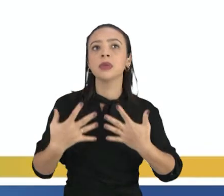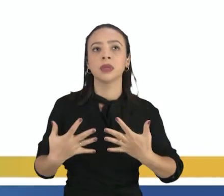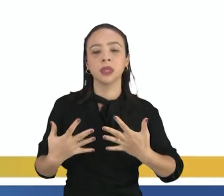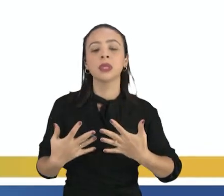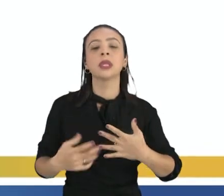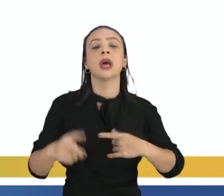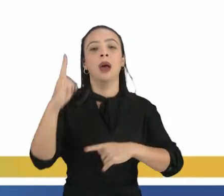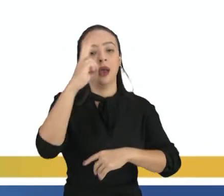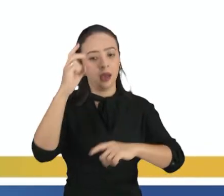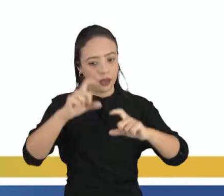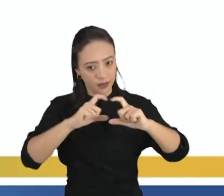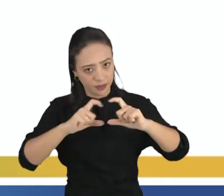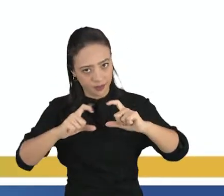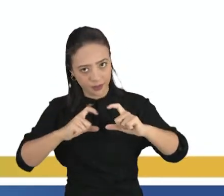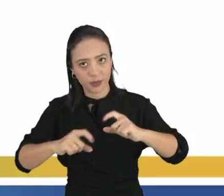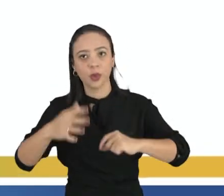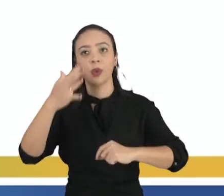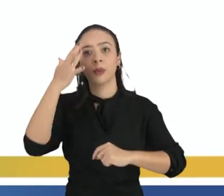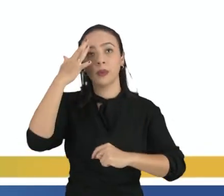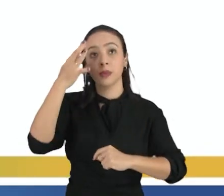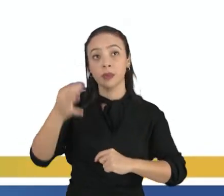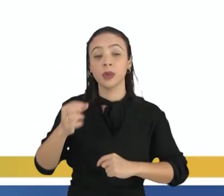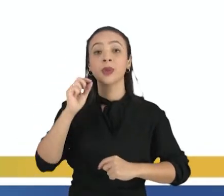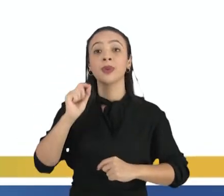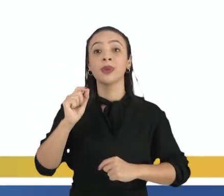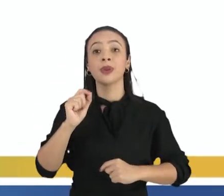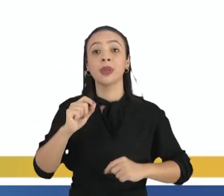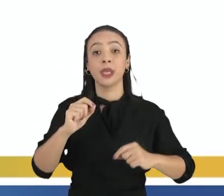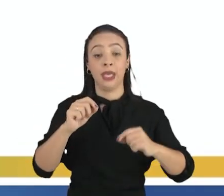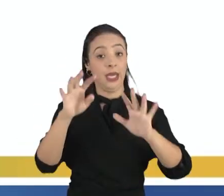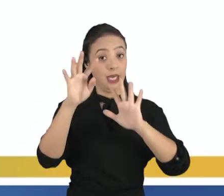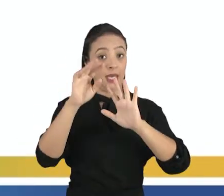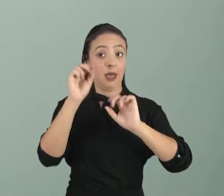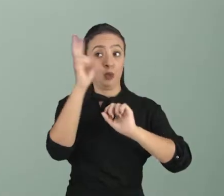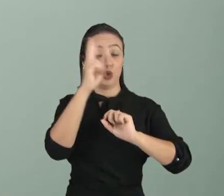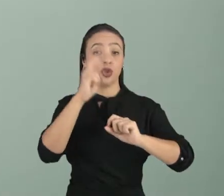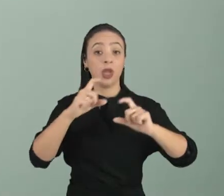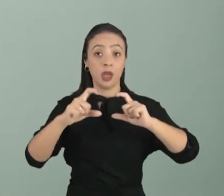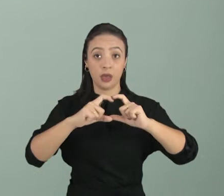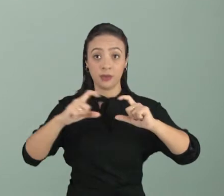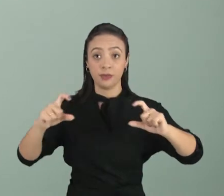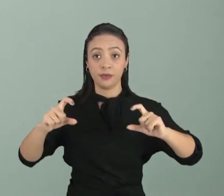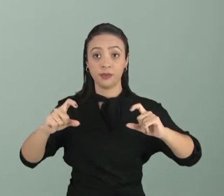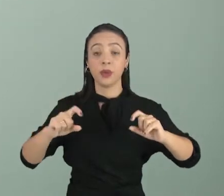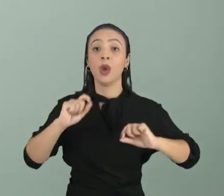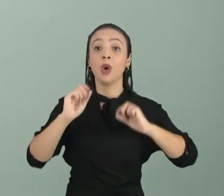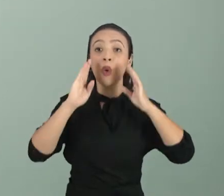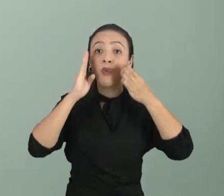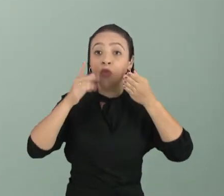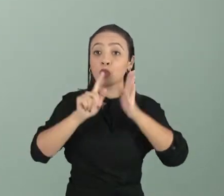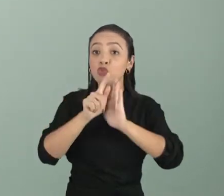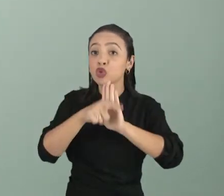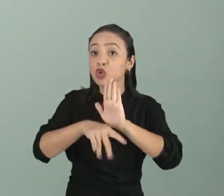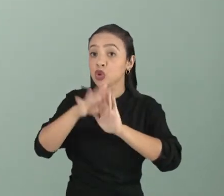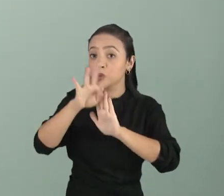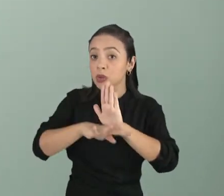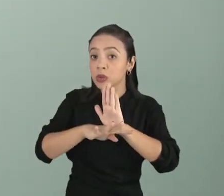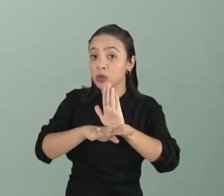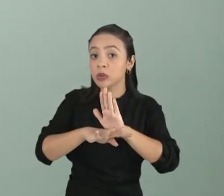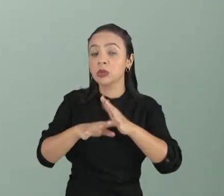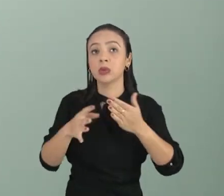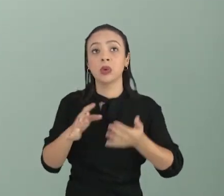em quadrinhos. Vamos entender, gente, que as histórias em quadrinhos se trata do gênero textual.